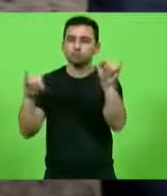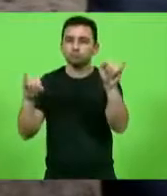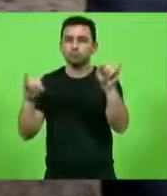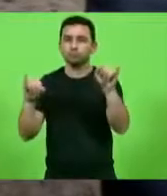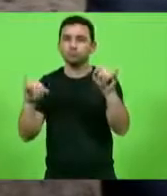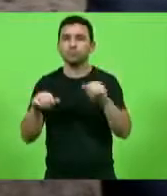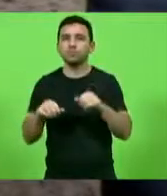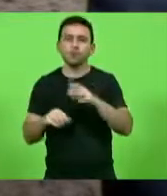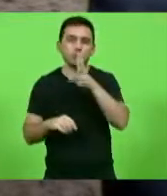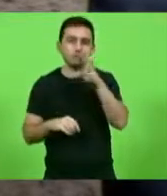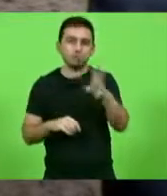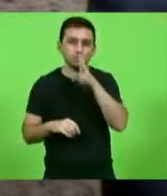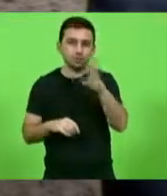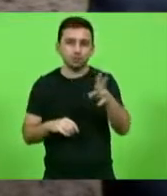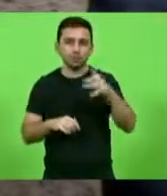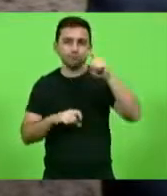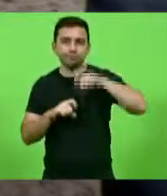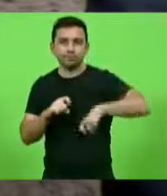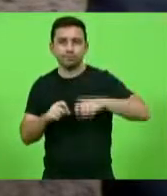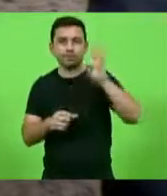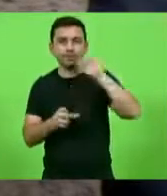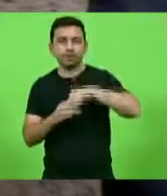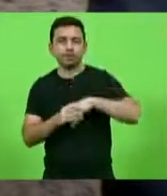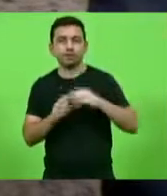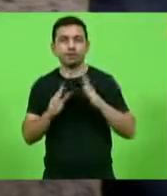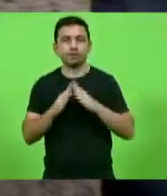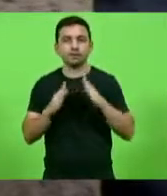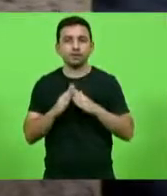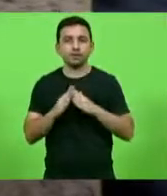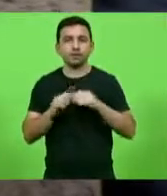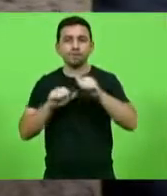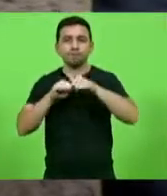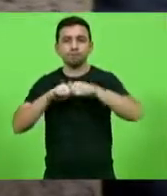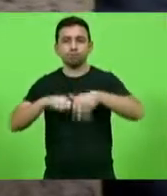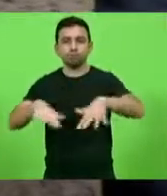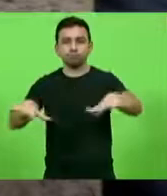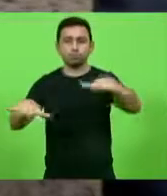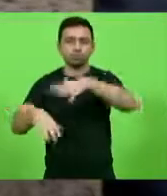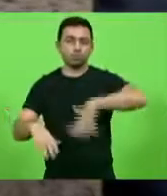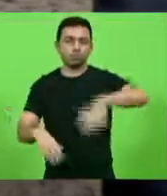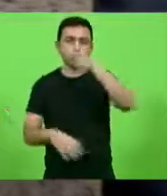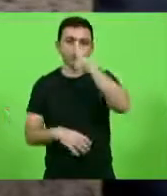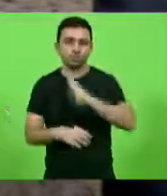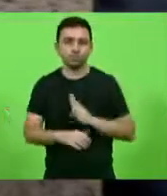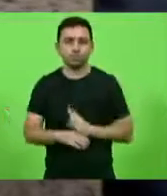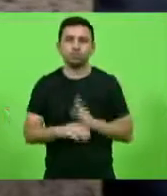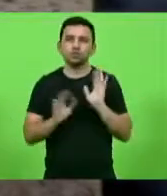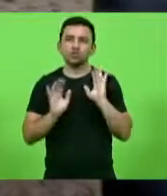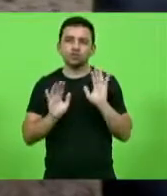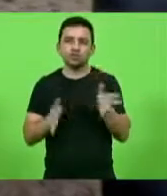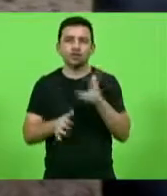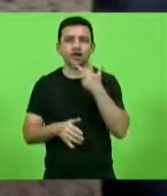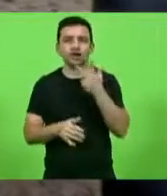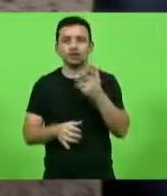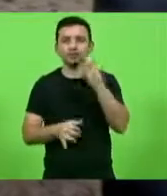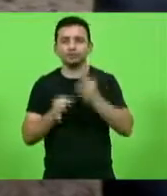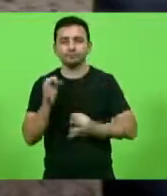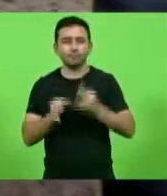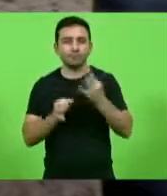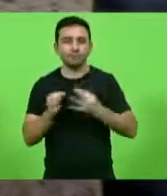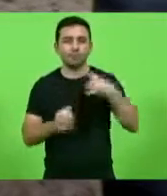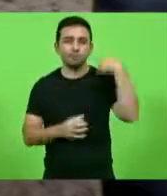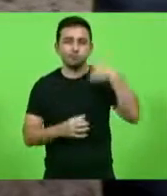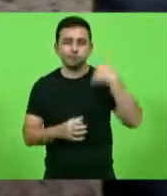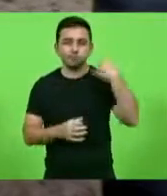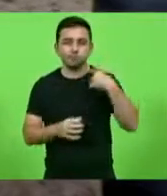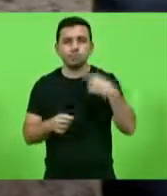falsas acusações de estupro e violência doméstica, que são uma verdadeira epidemia no nosso país, mencionadas já por diversas juristas, advogadas,